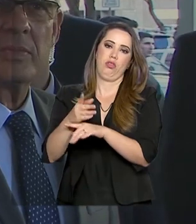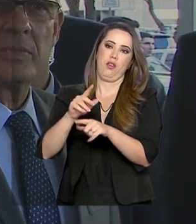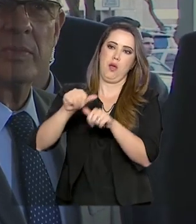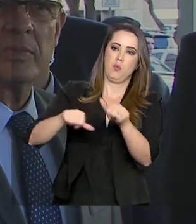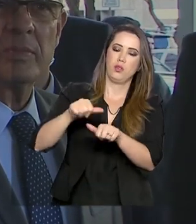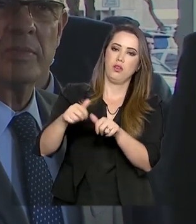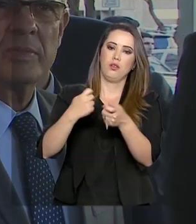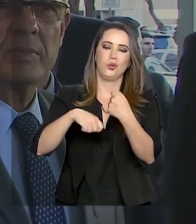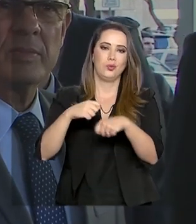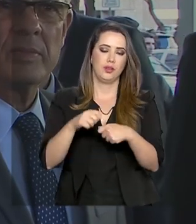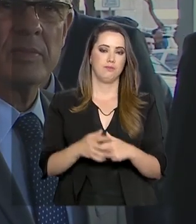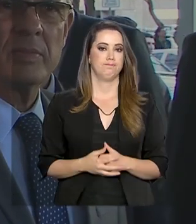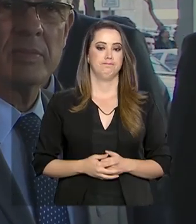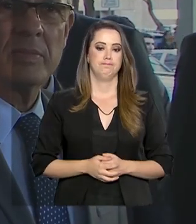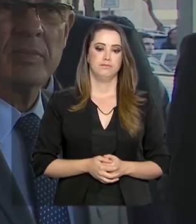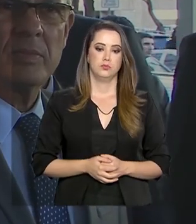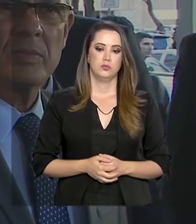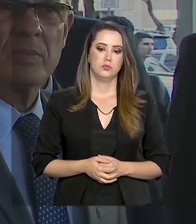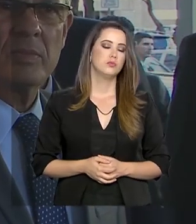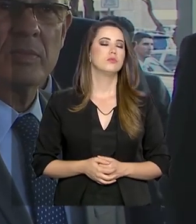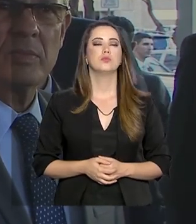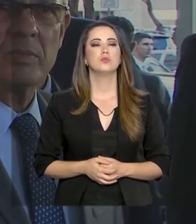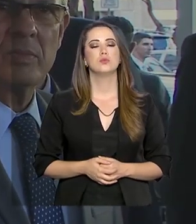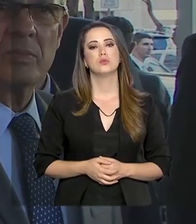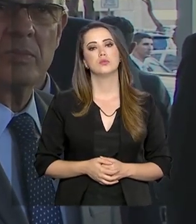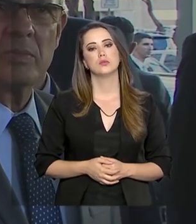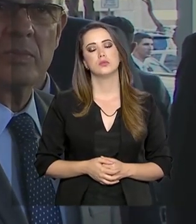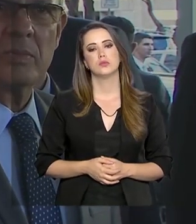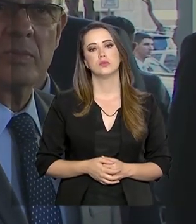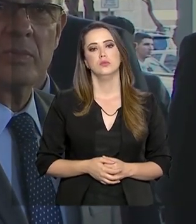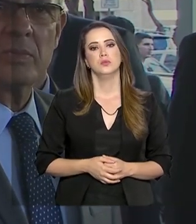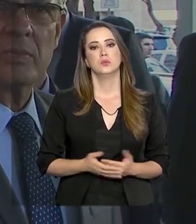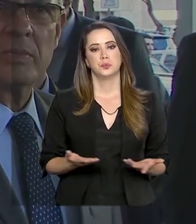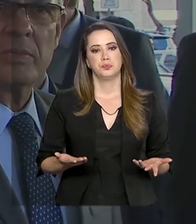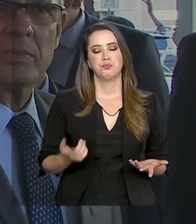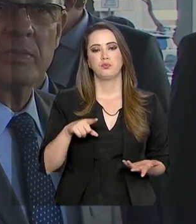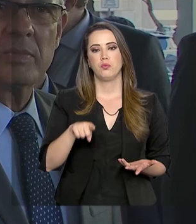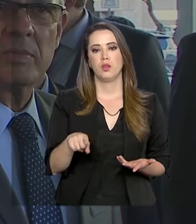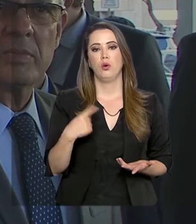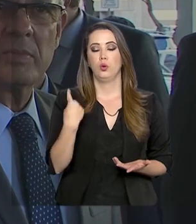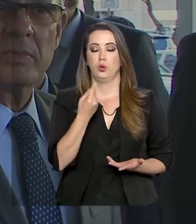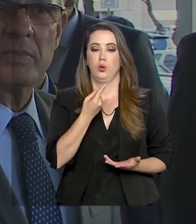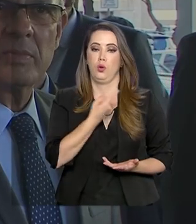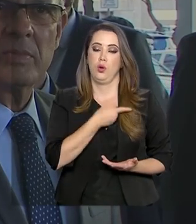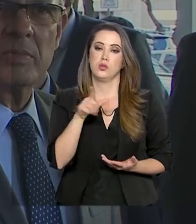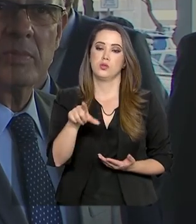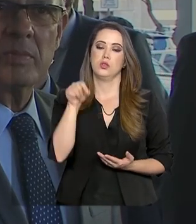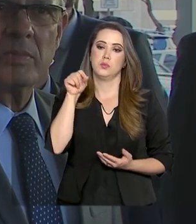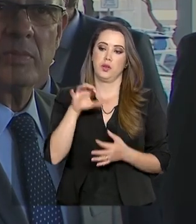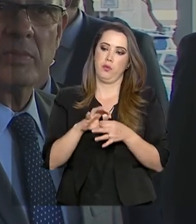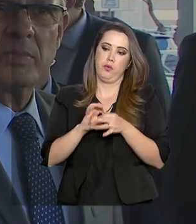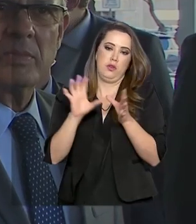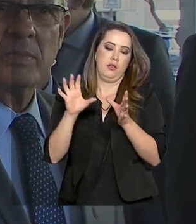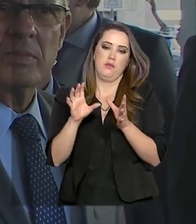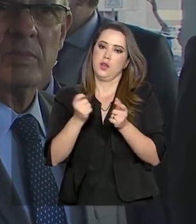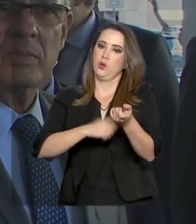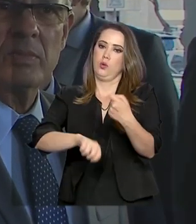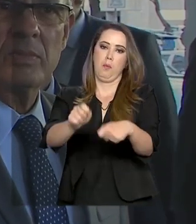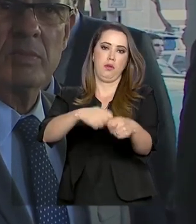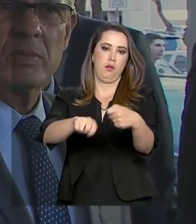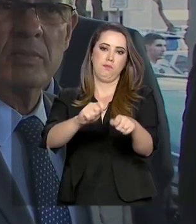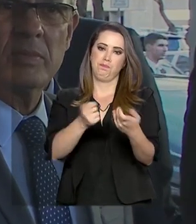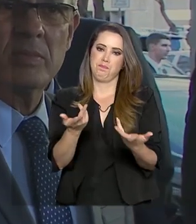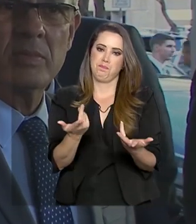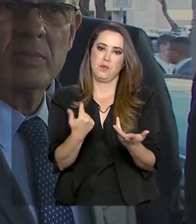O comércio que nós resolvemos adotar é o livre mercado. A